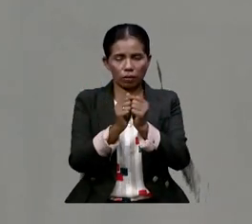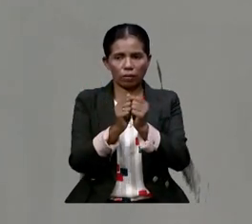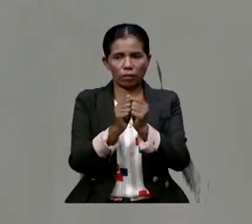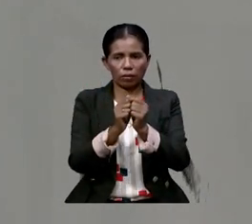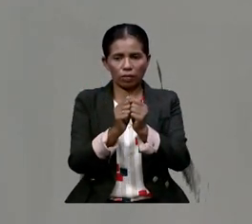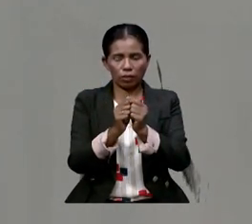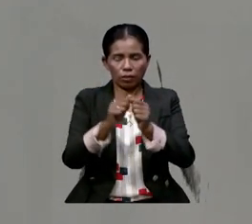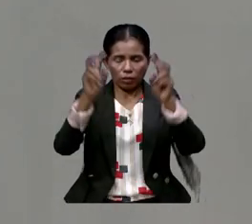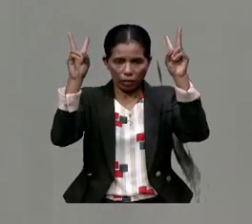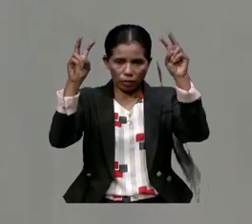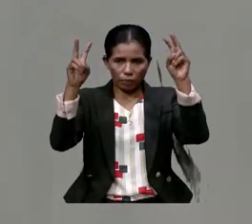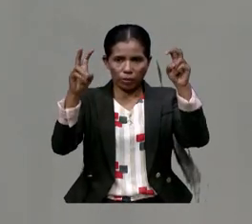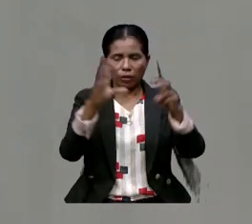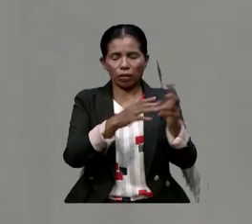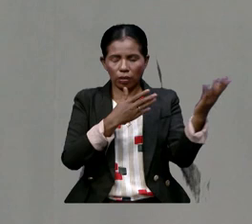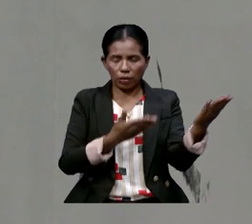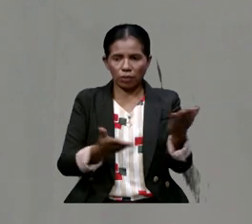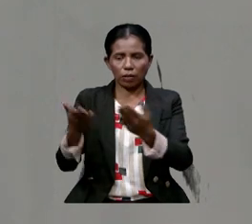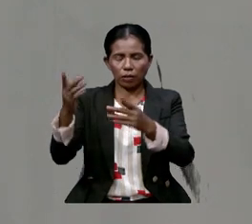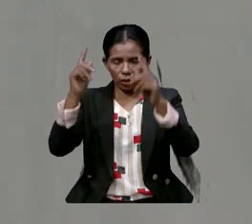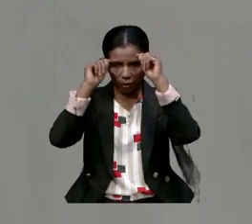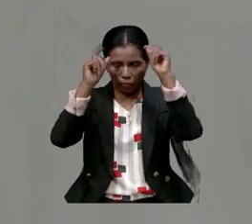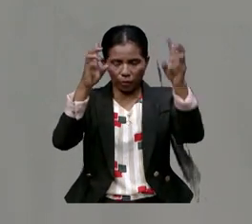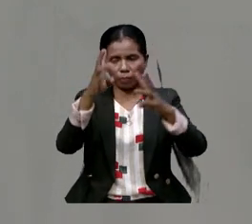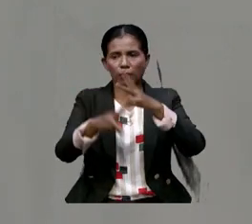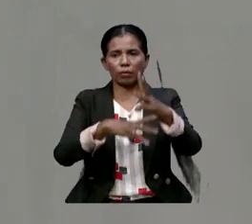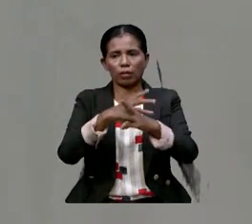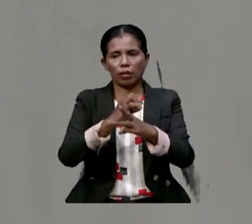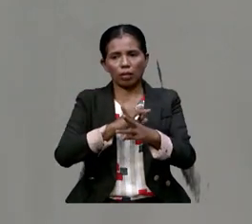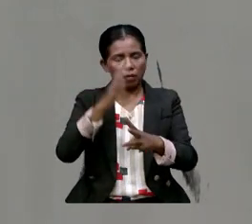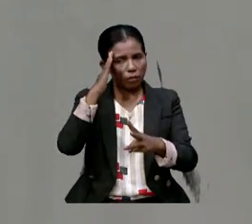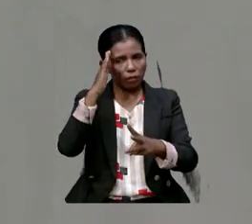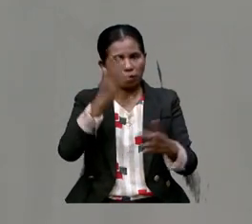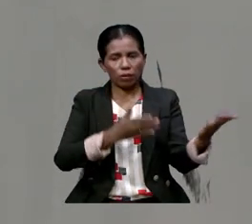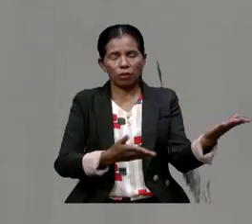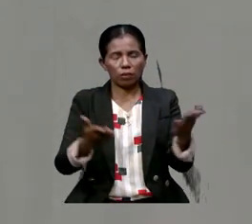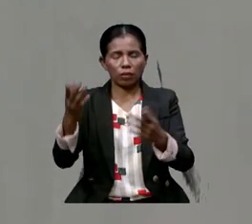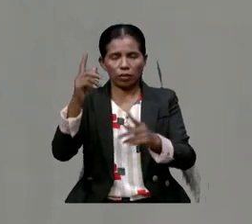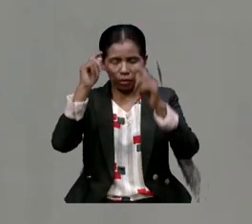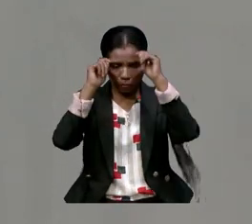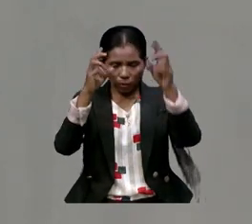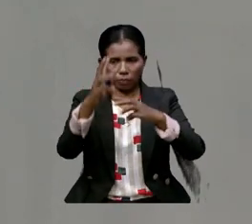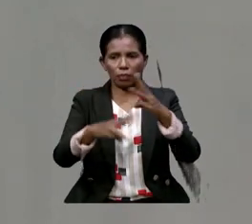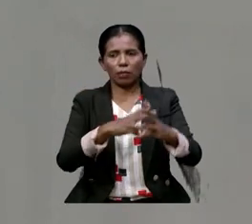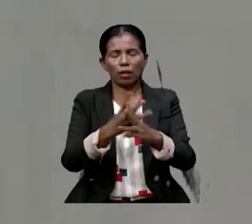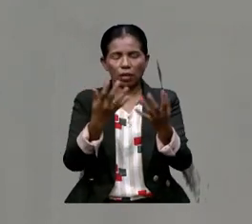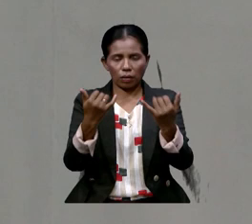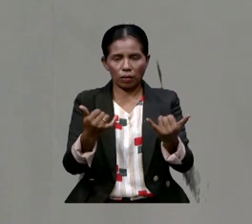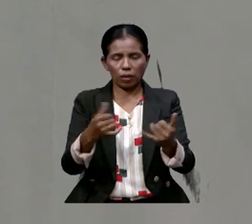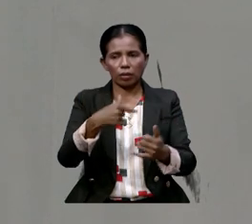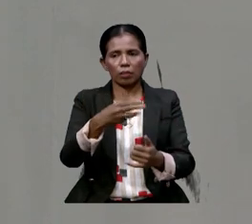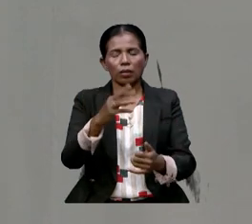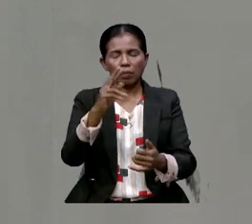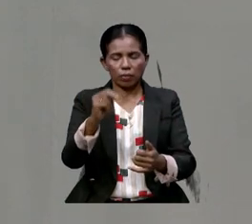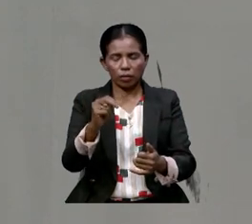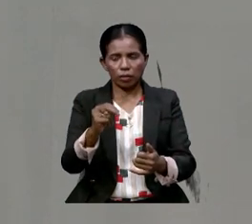ou. Na moto, Louro Timor do Mundo. Aonde tinha relaran Louro Timor ba mundo, abe agora né jeme ha cara Louro